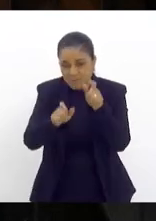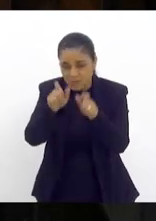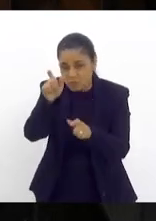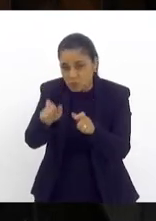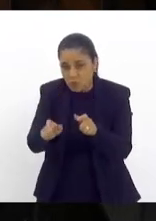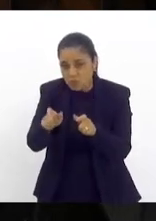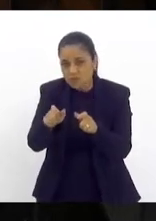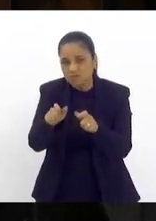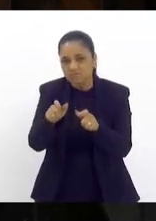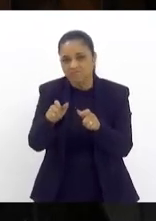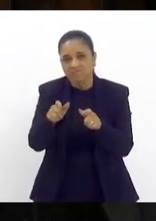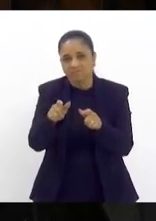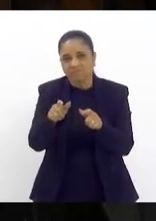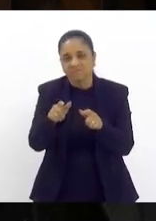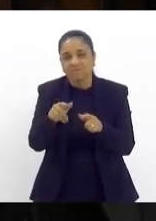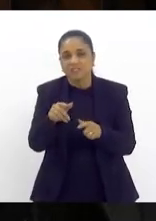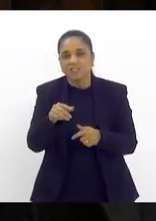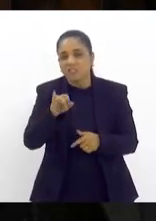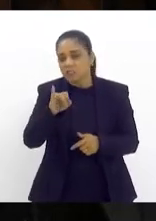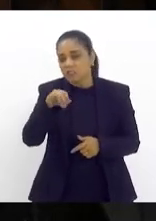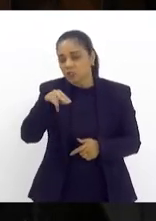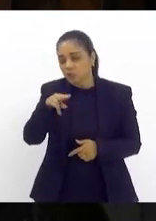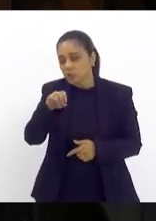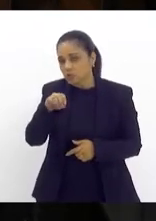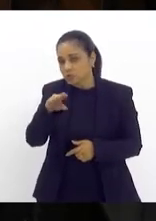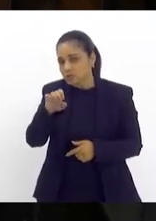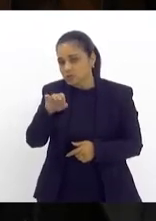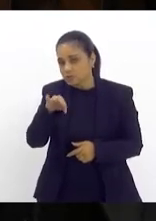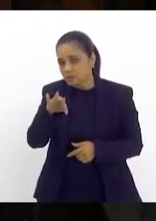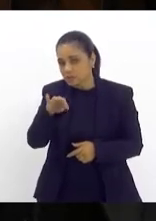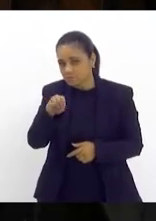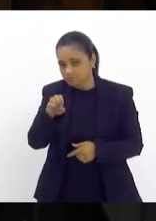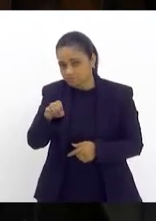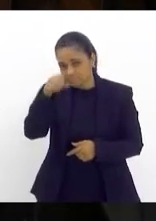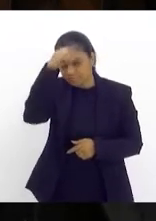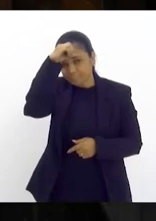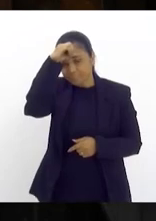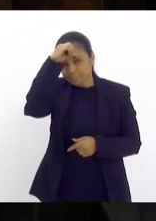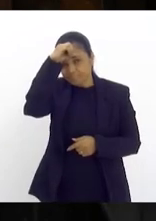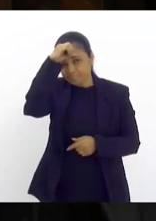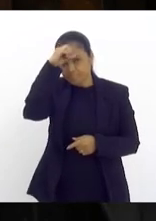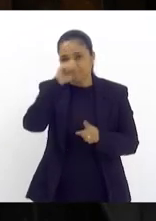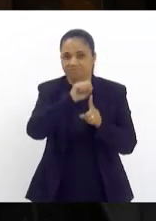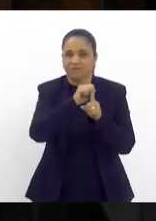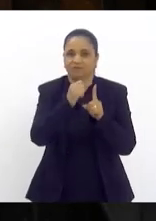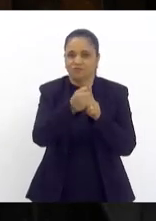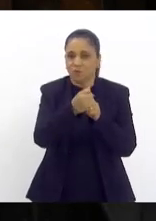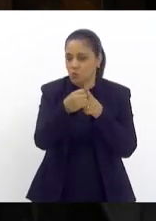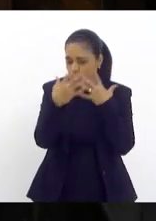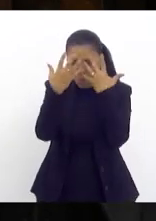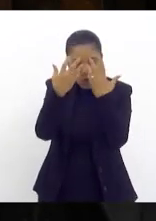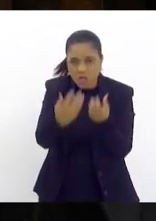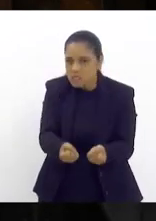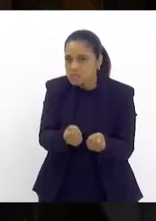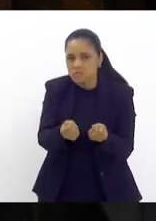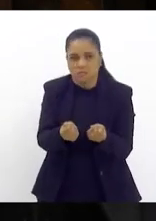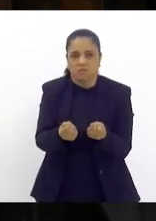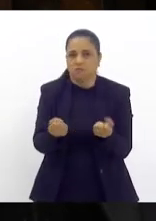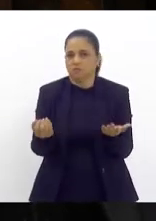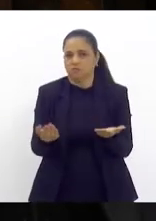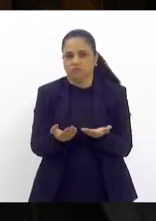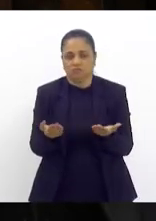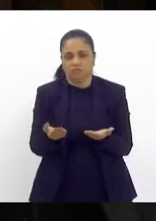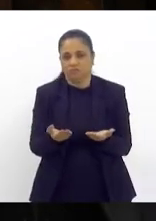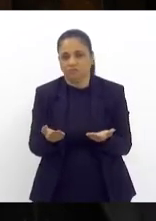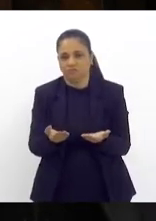isso tudo. Porque é inaceitável tal situação, inaceitável. Por mais que você pense